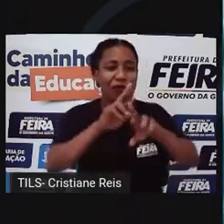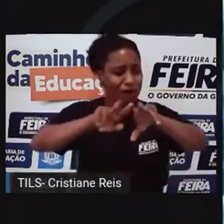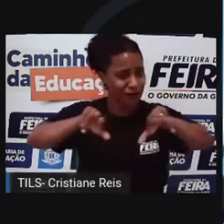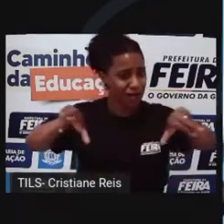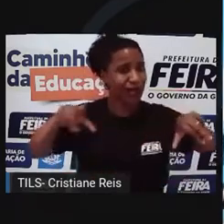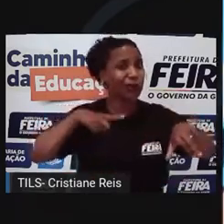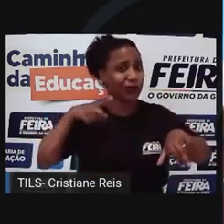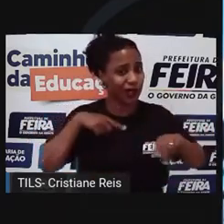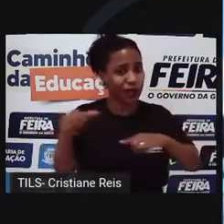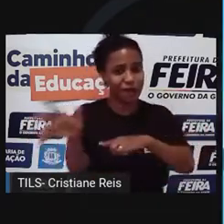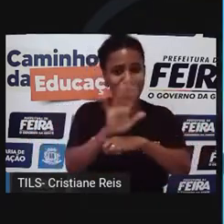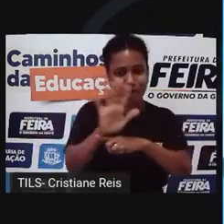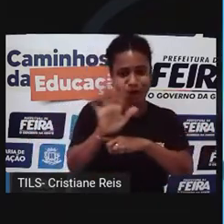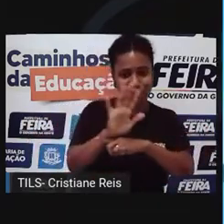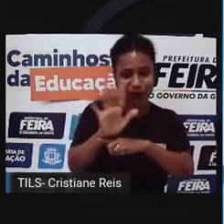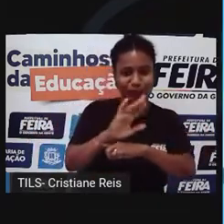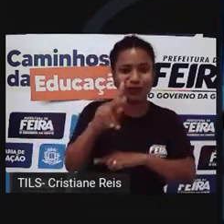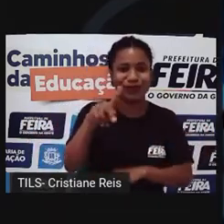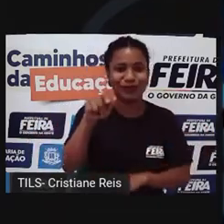canal.